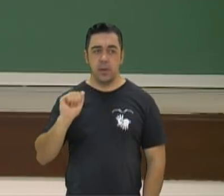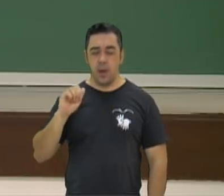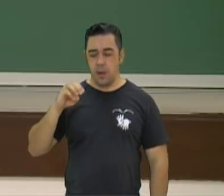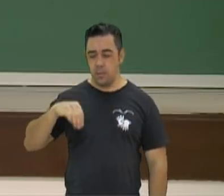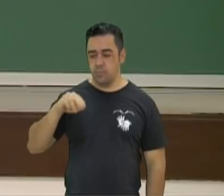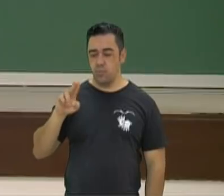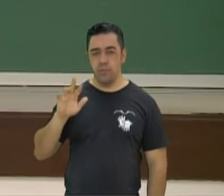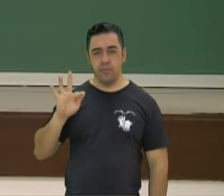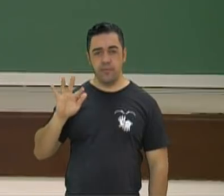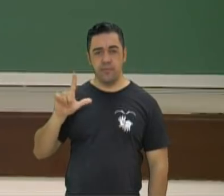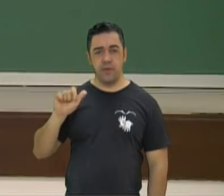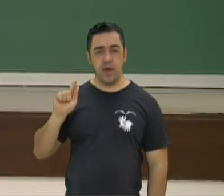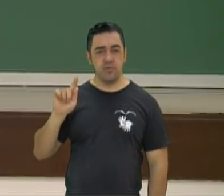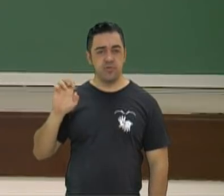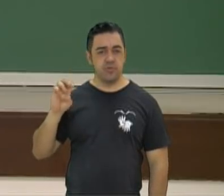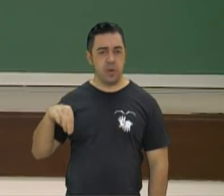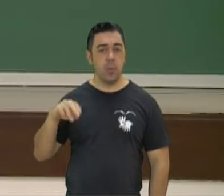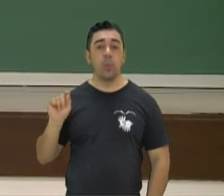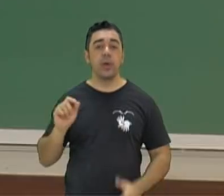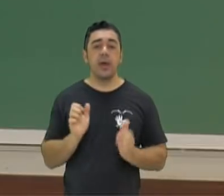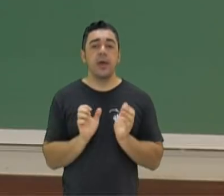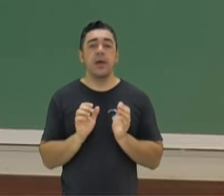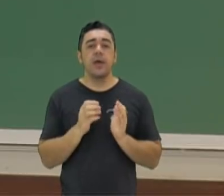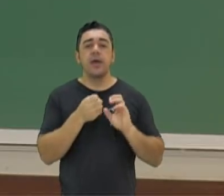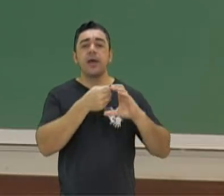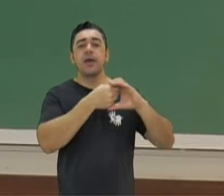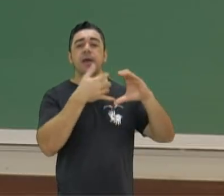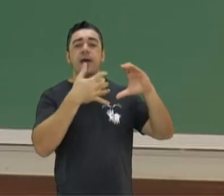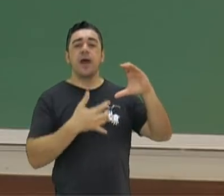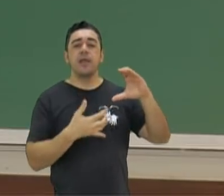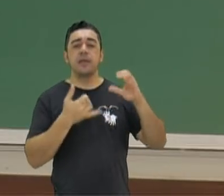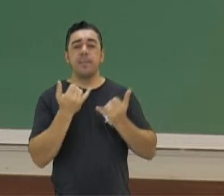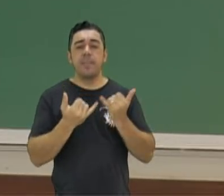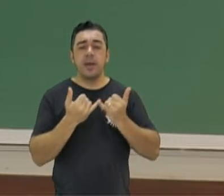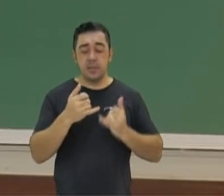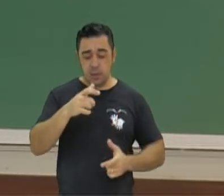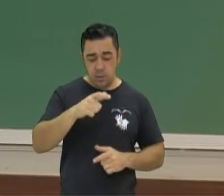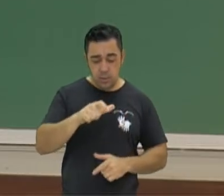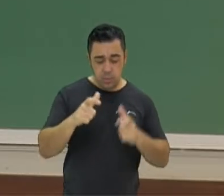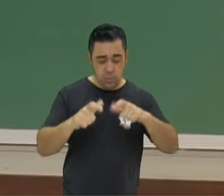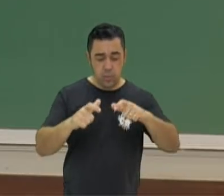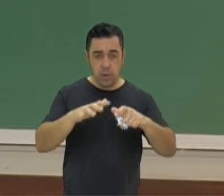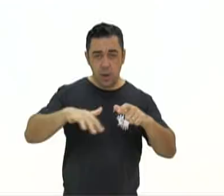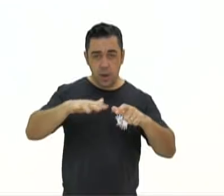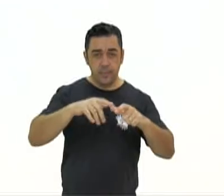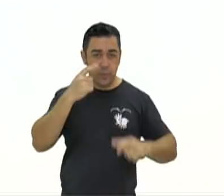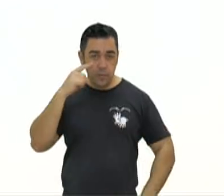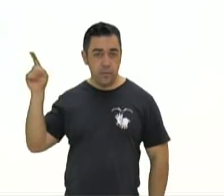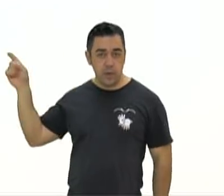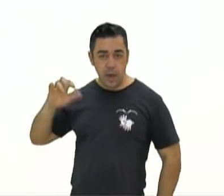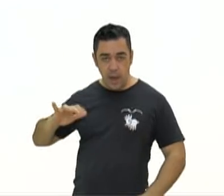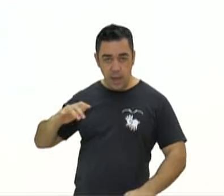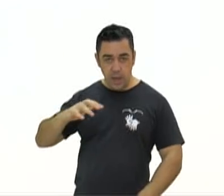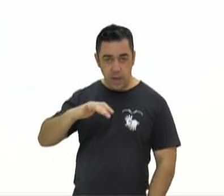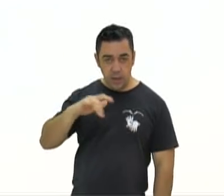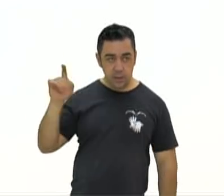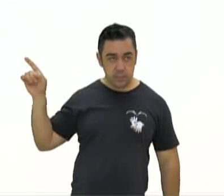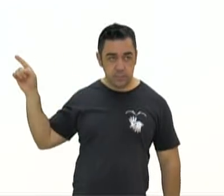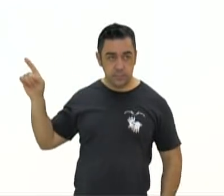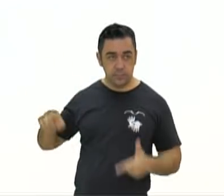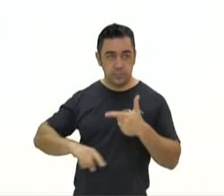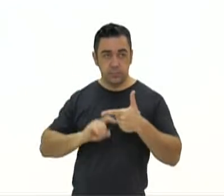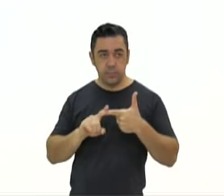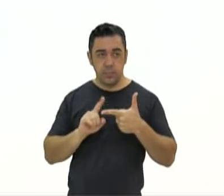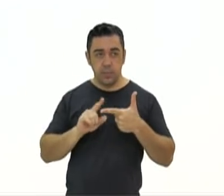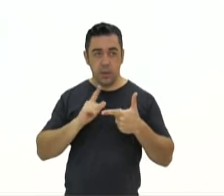né? O animal, então, ele tem características que se assemelham ao meio. Como a gente está vendo essa aranha aqui escondidinha no meio do pedregulho